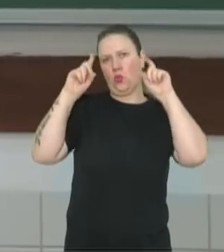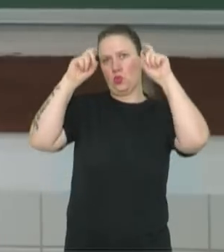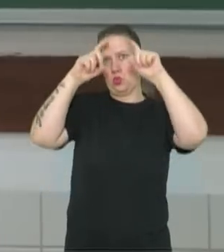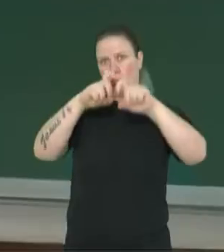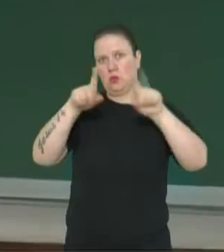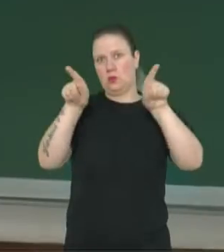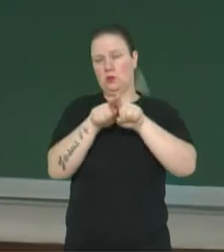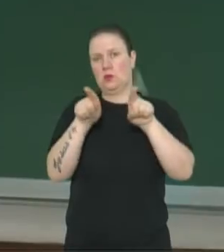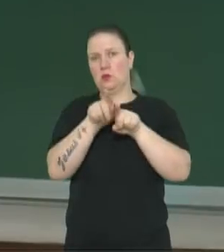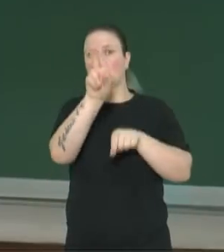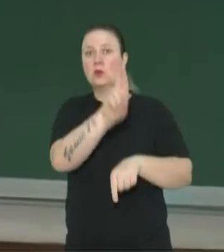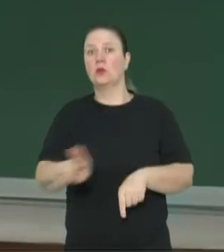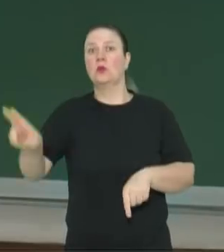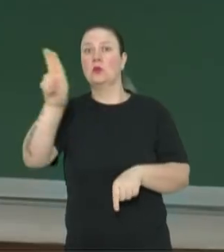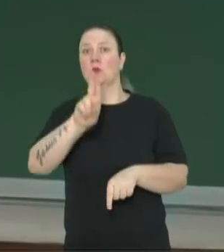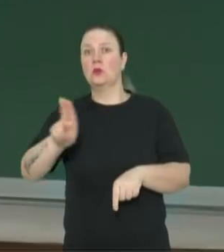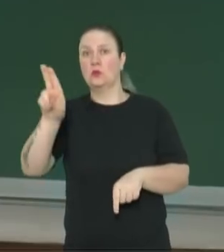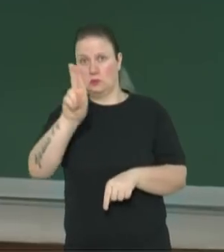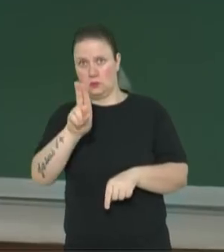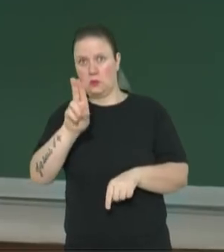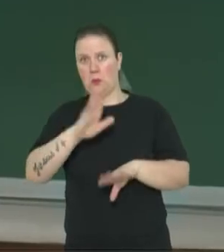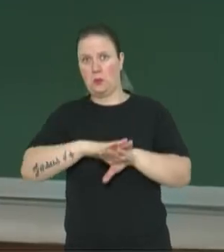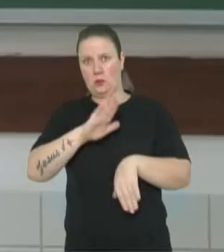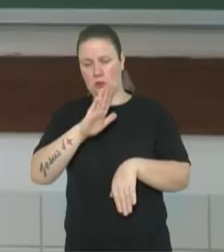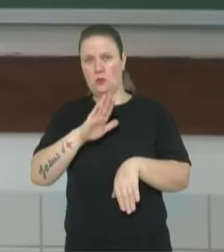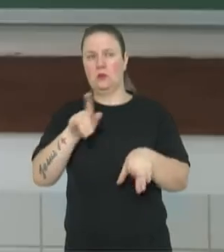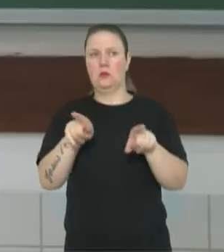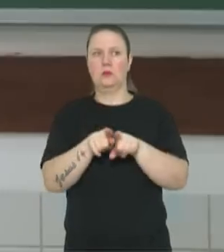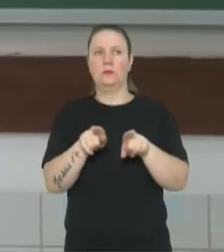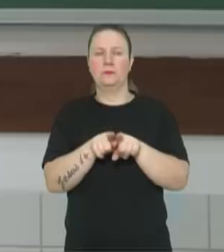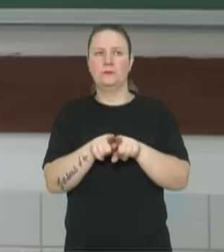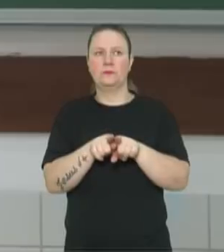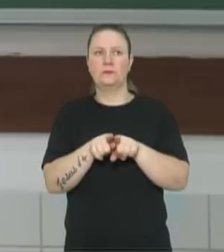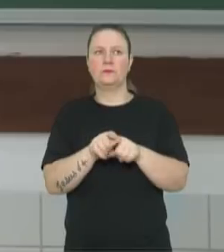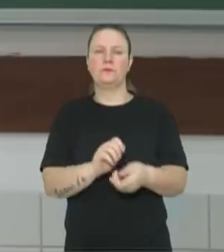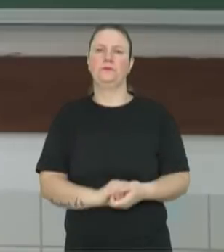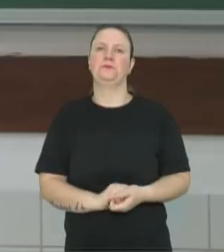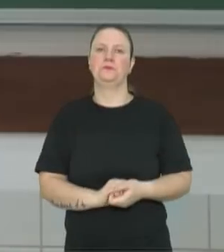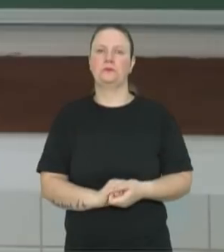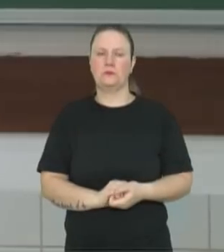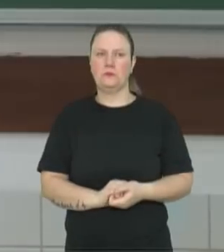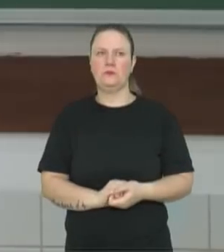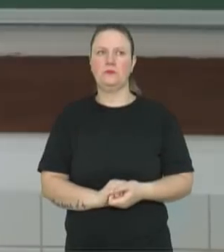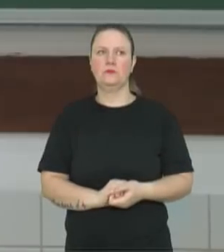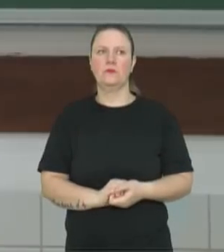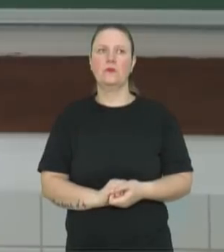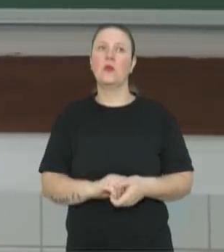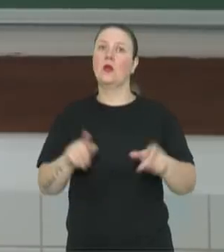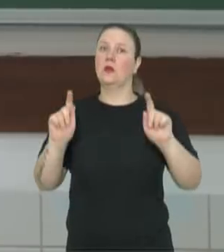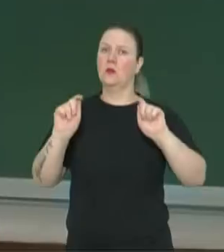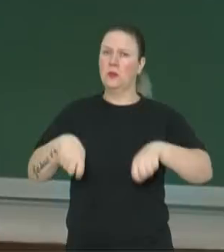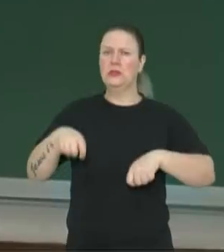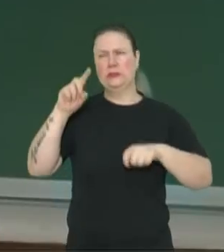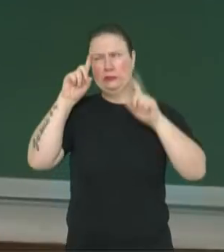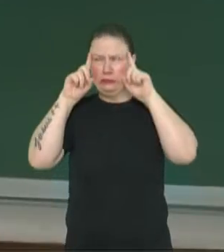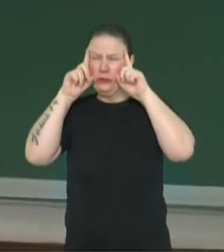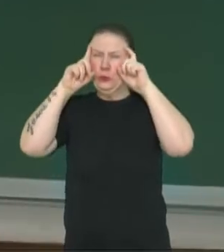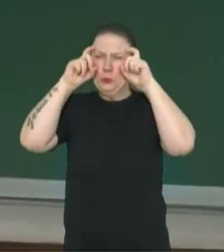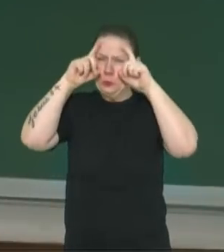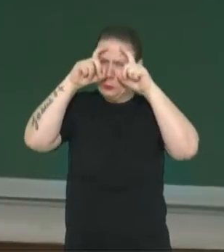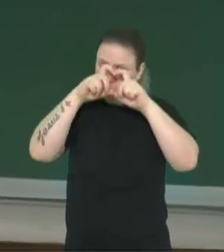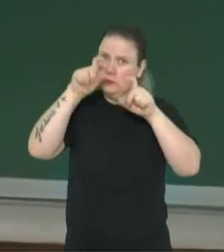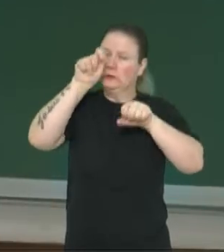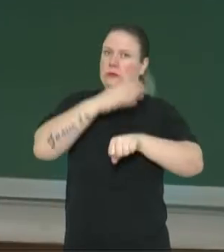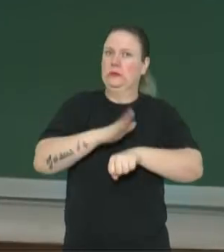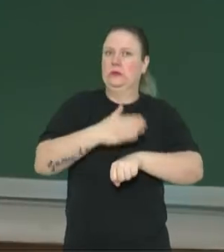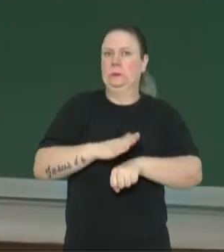Tem bastante, o uso maior dela é de difícil. This is hard. This exercise is very hard. Tá muito difícil de fazer.